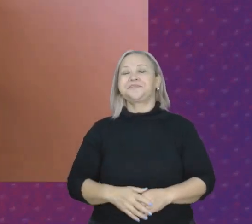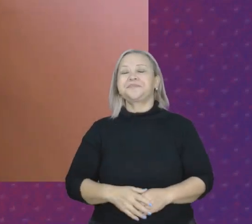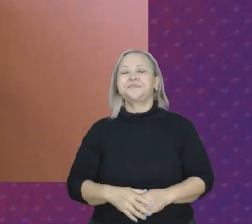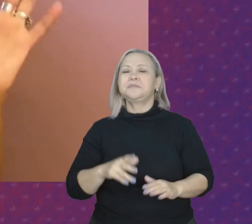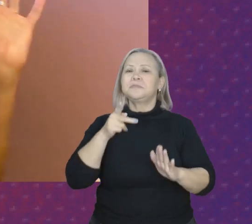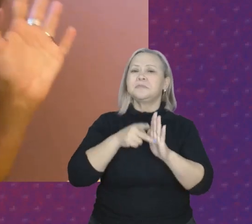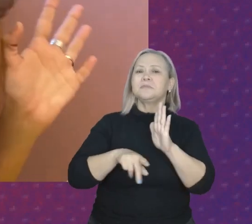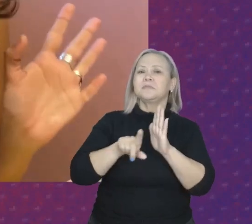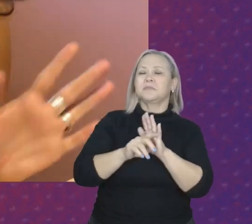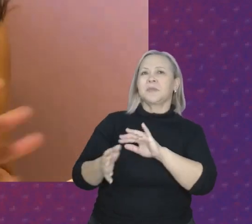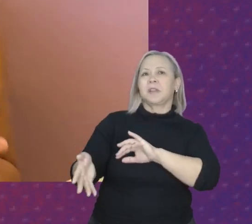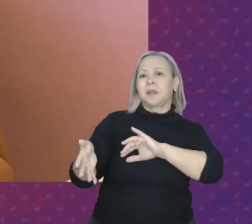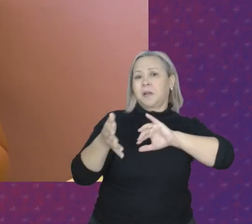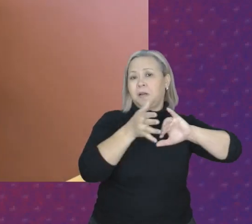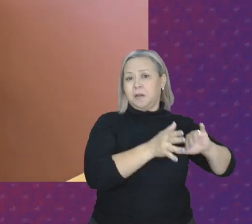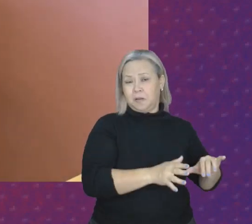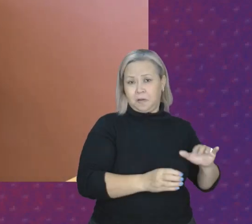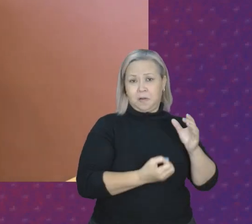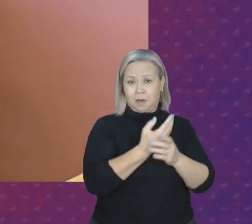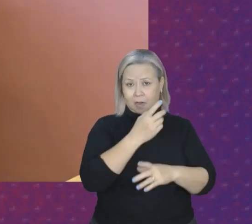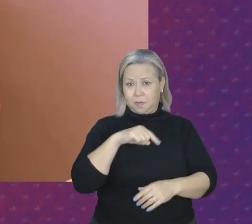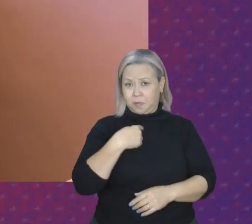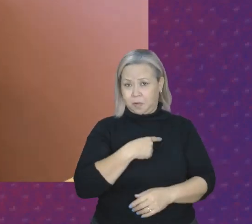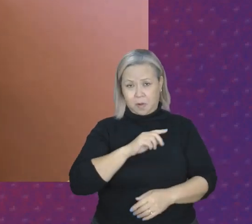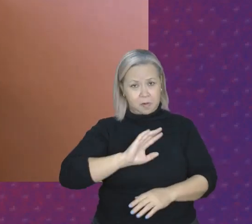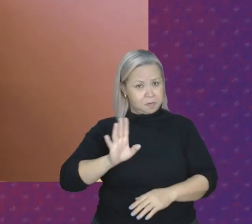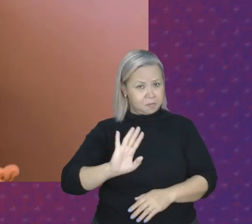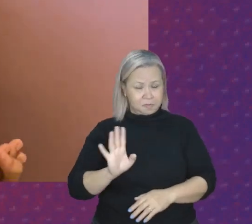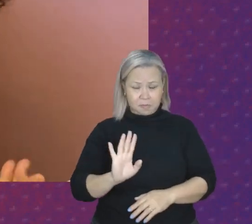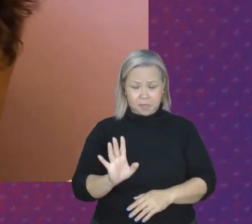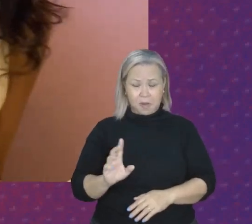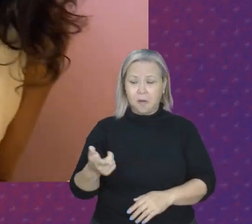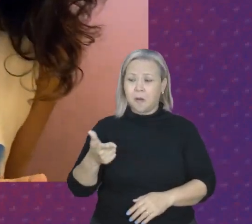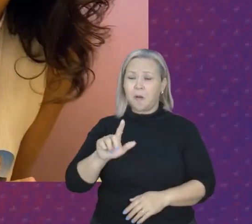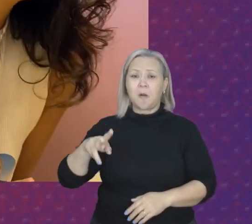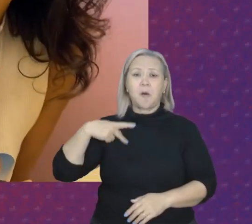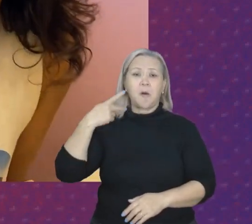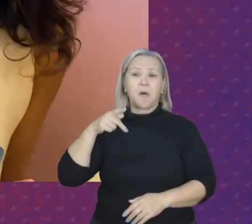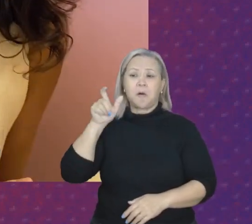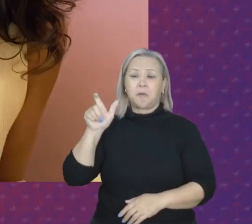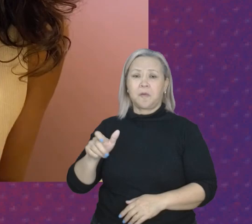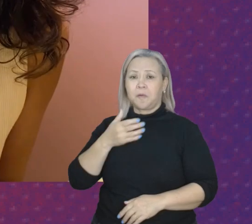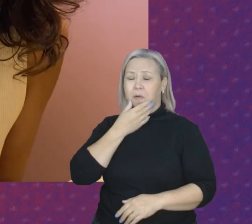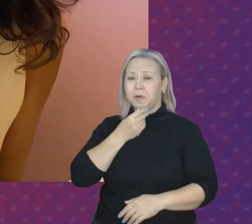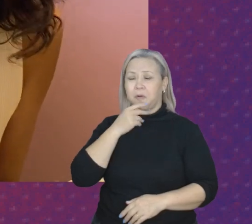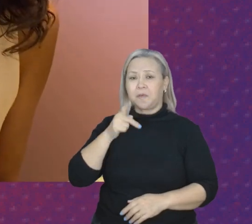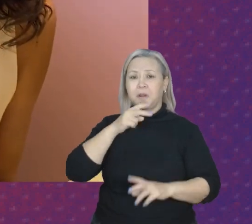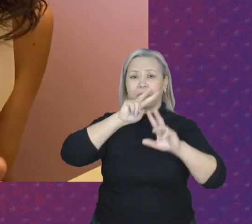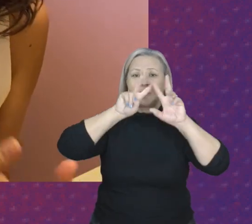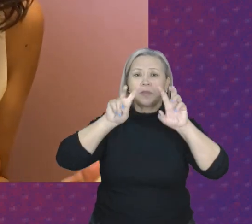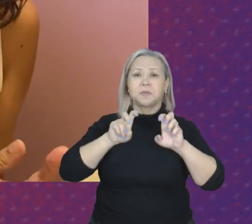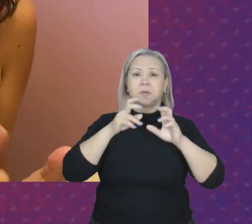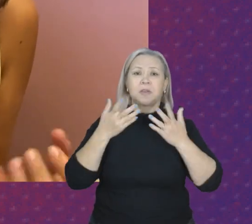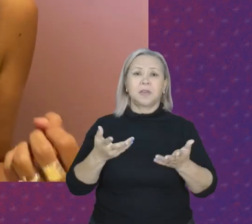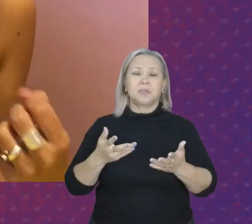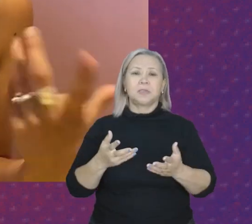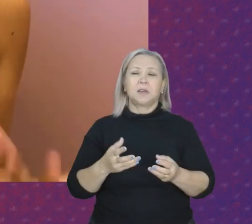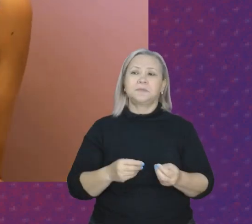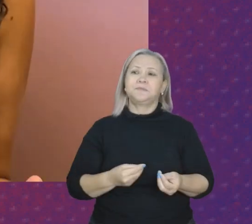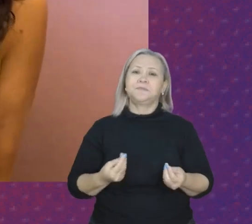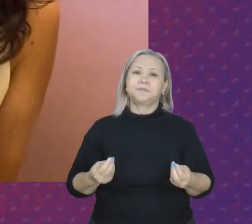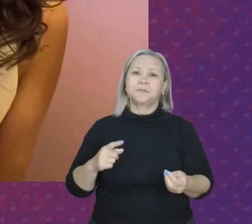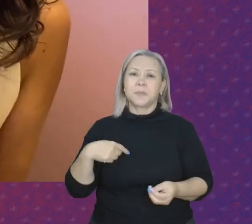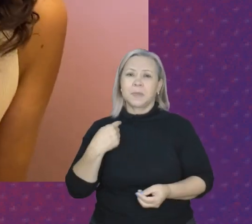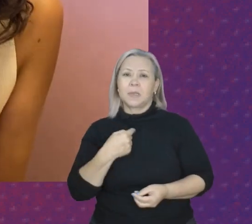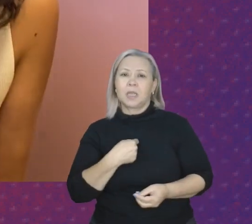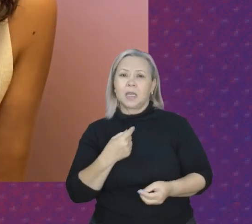que não era nem da nossa autoria, um projeto de lei de um outro vereador que tratava sobre a questão da doação